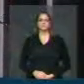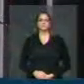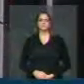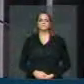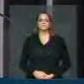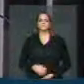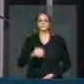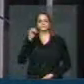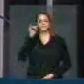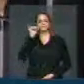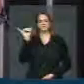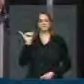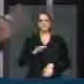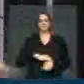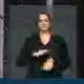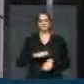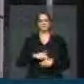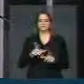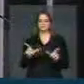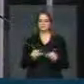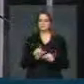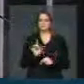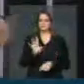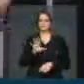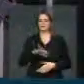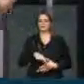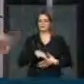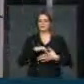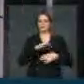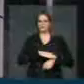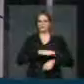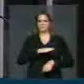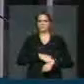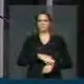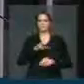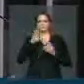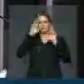comunicação, de breves comunicações, falarei apenas na liderança, em consideração a Vossa